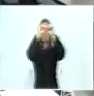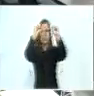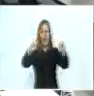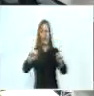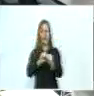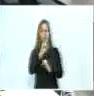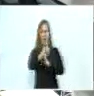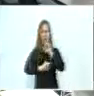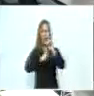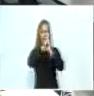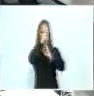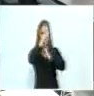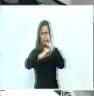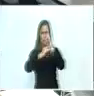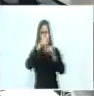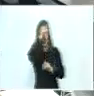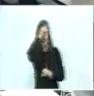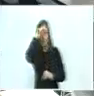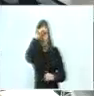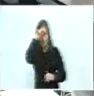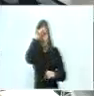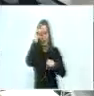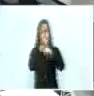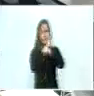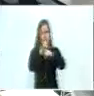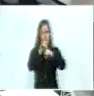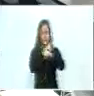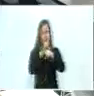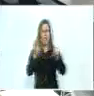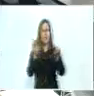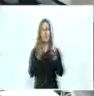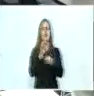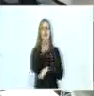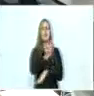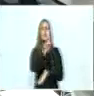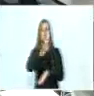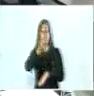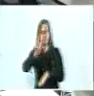Municipal de Viçosa e no site,